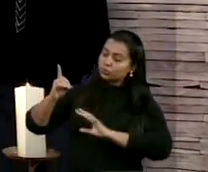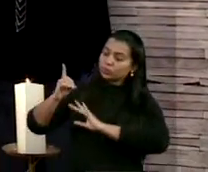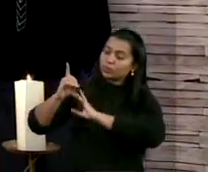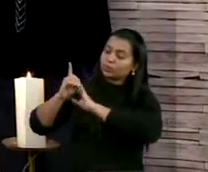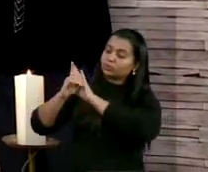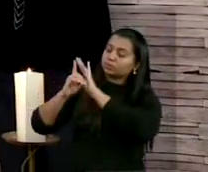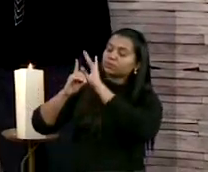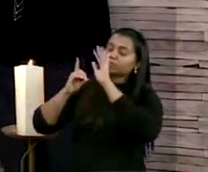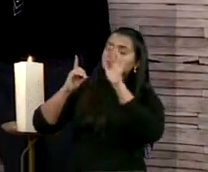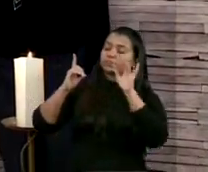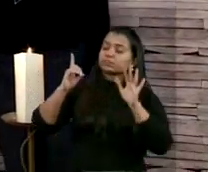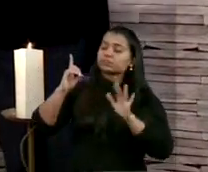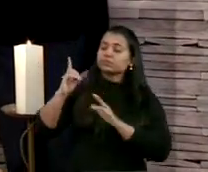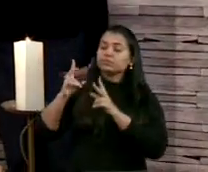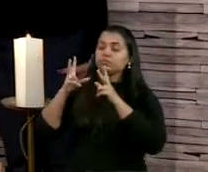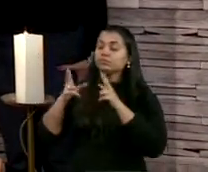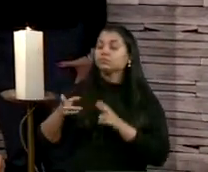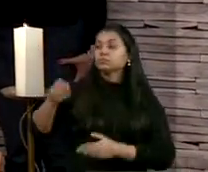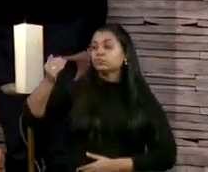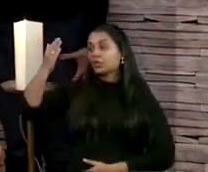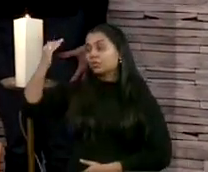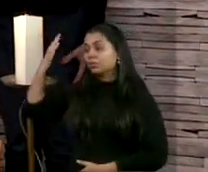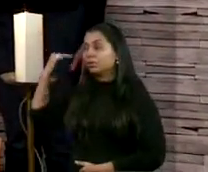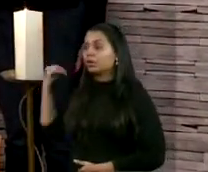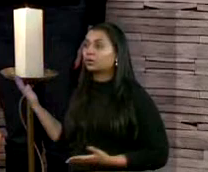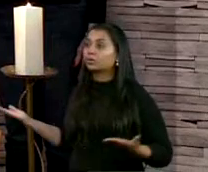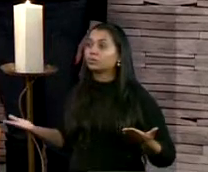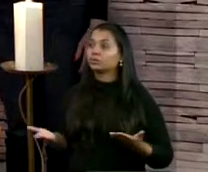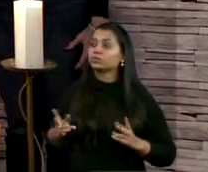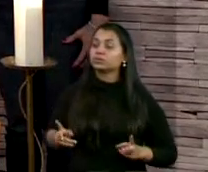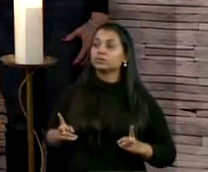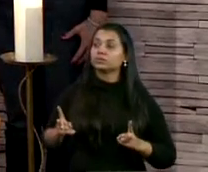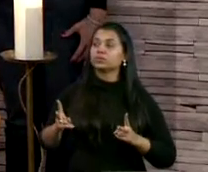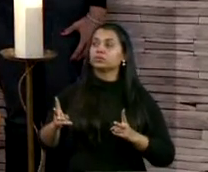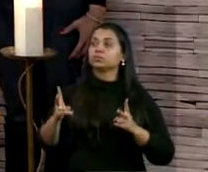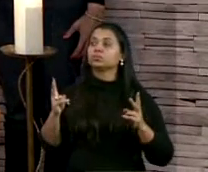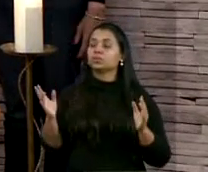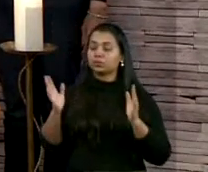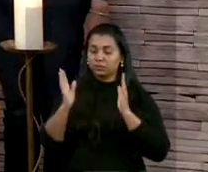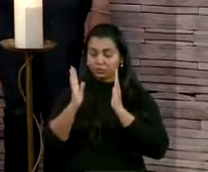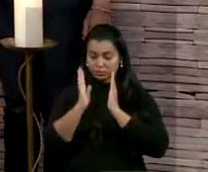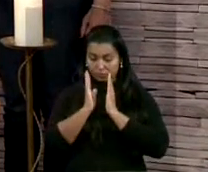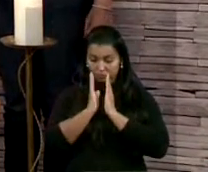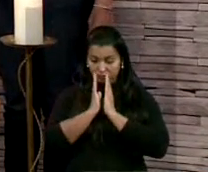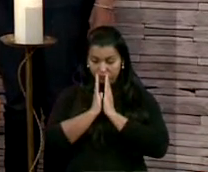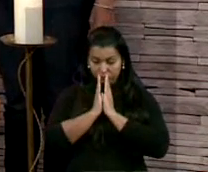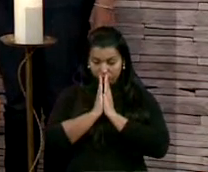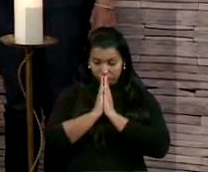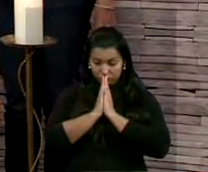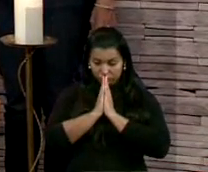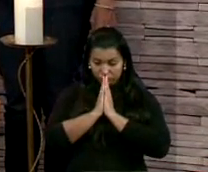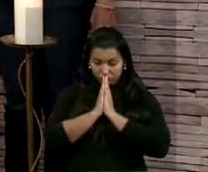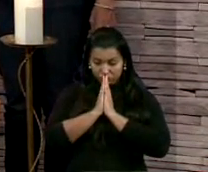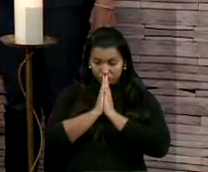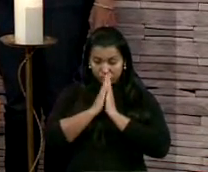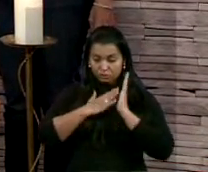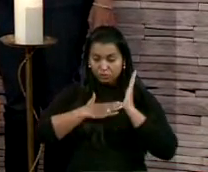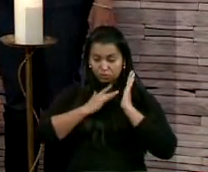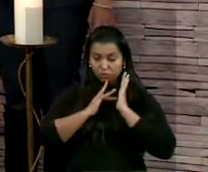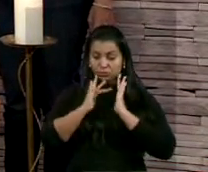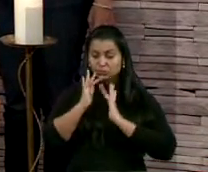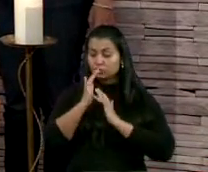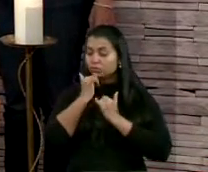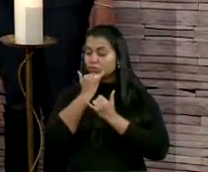Pai, ao Filho e ao Espírito Santo. Assim como era no princípio, agora e sempre. Amém. Ó